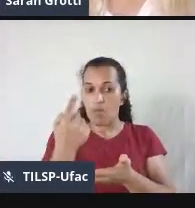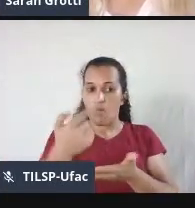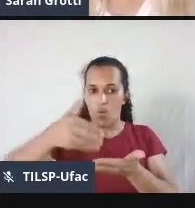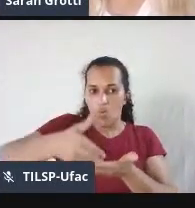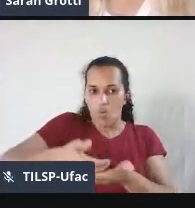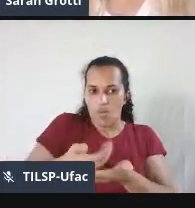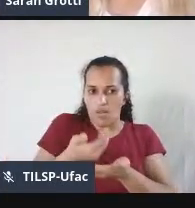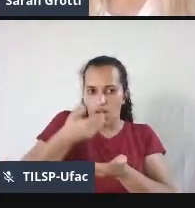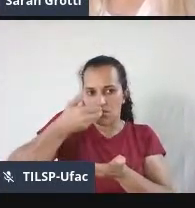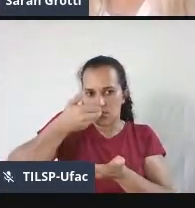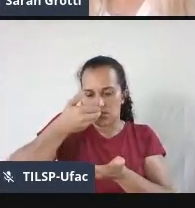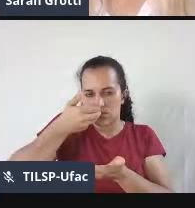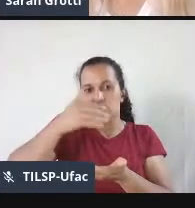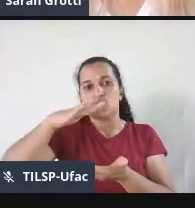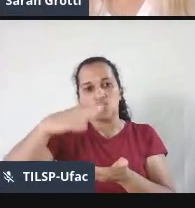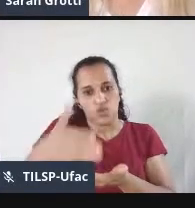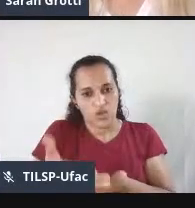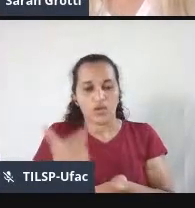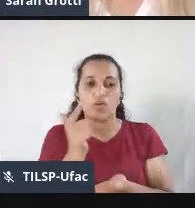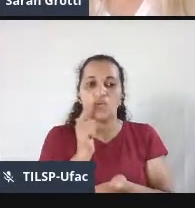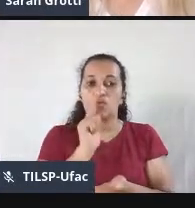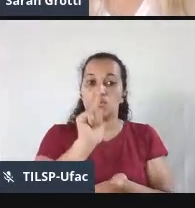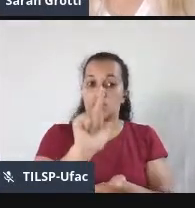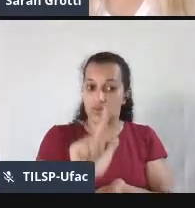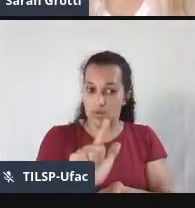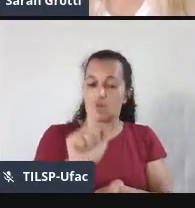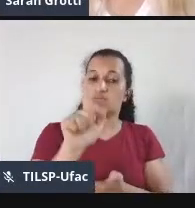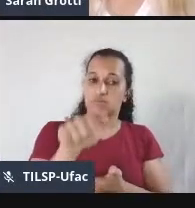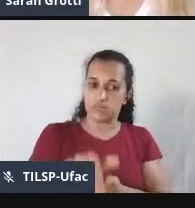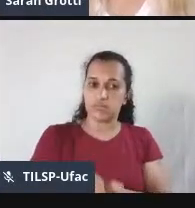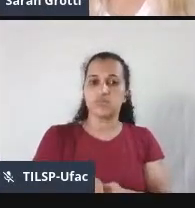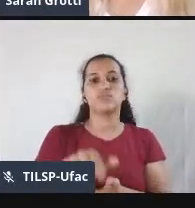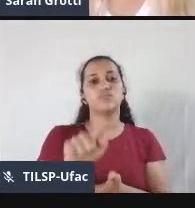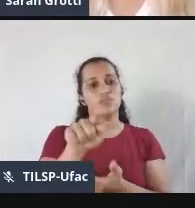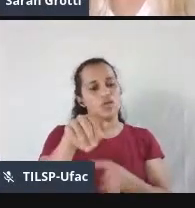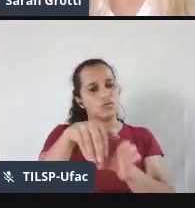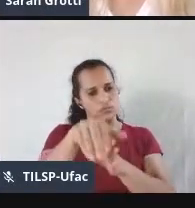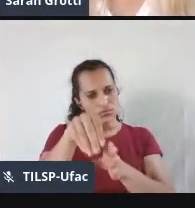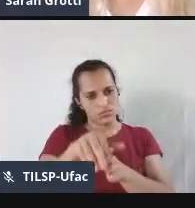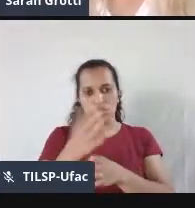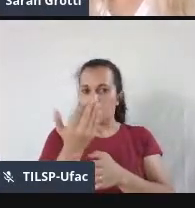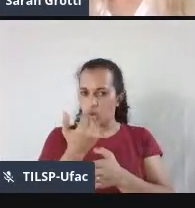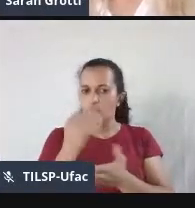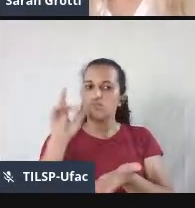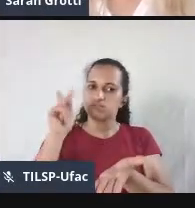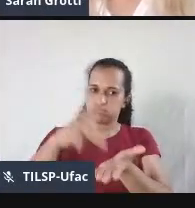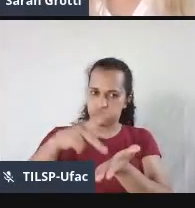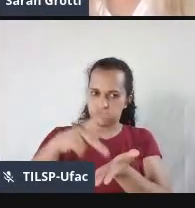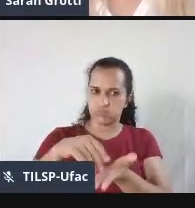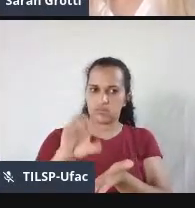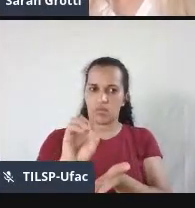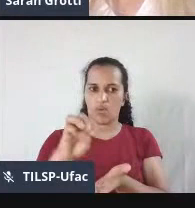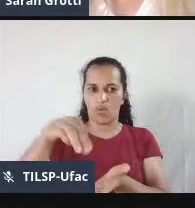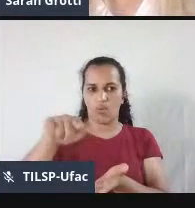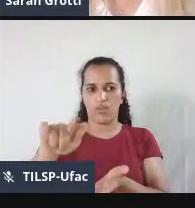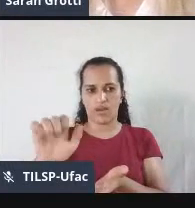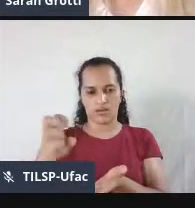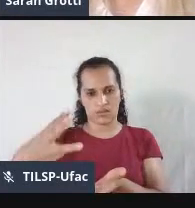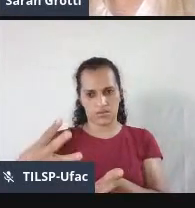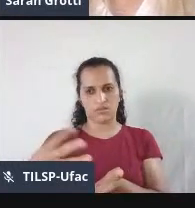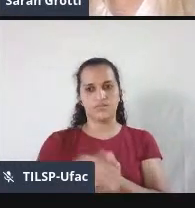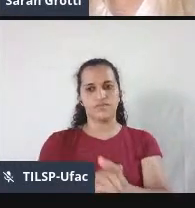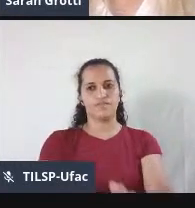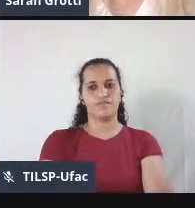o indivíduo já consegue alcançar essa recomendação de ômega 3.